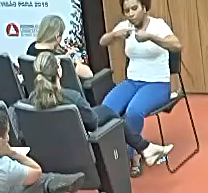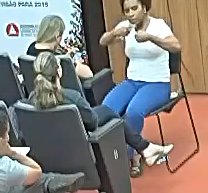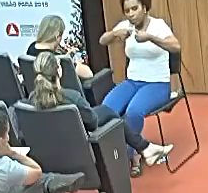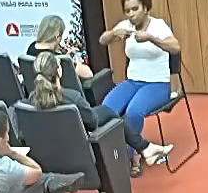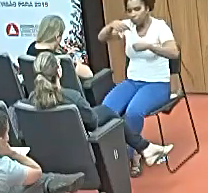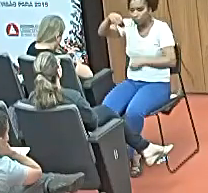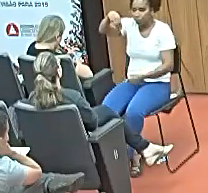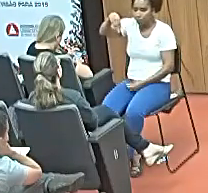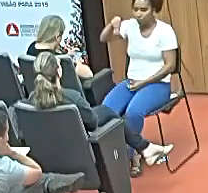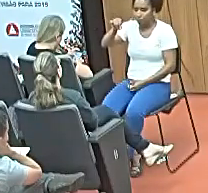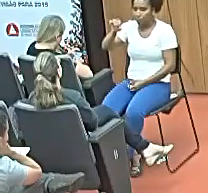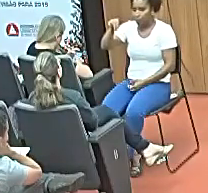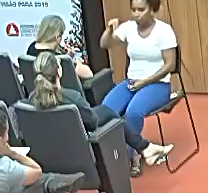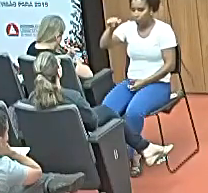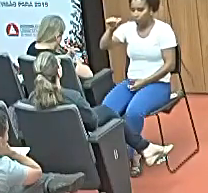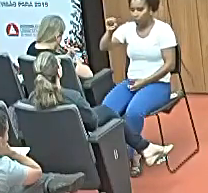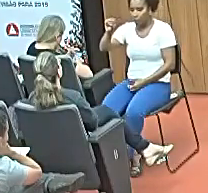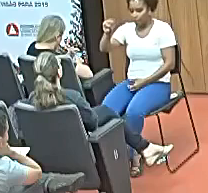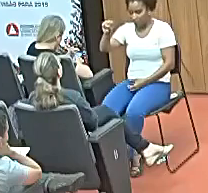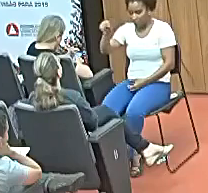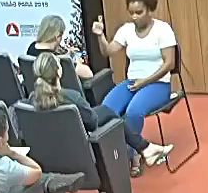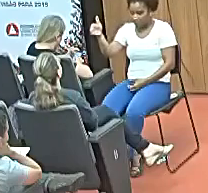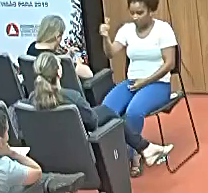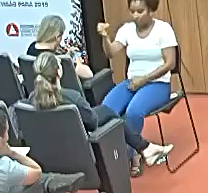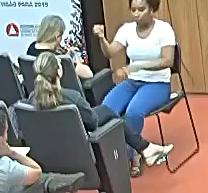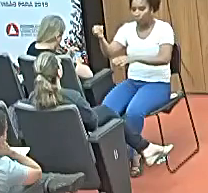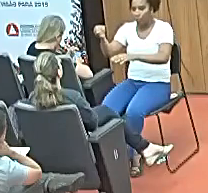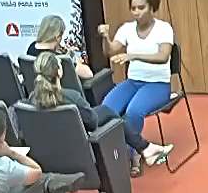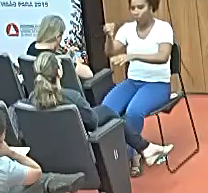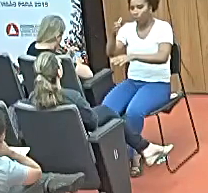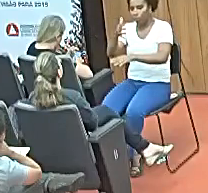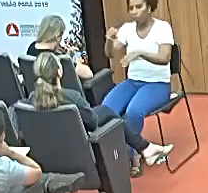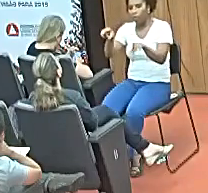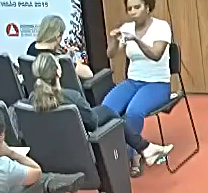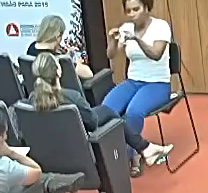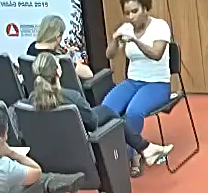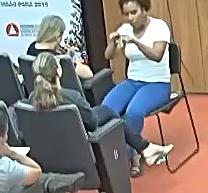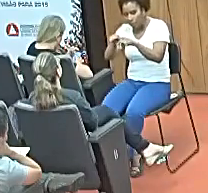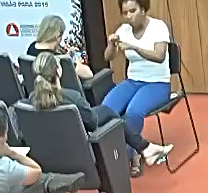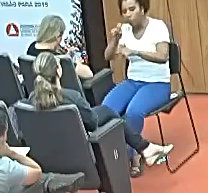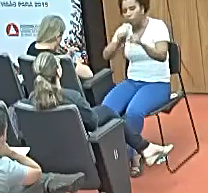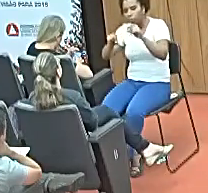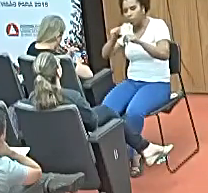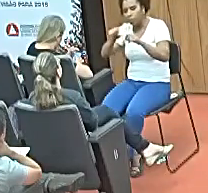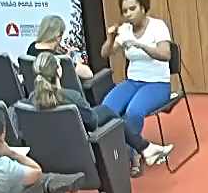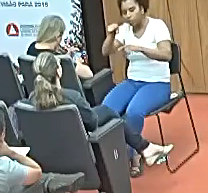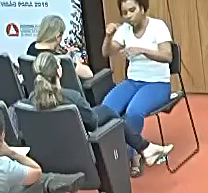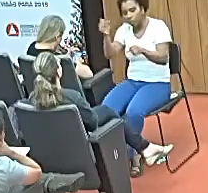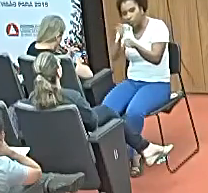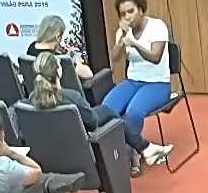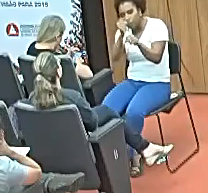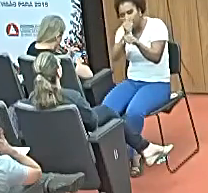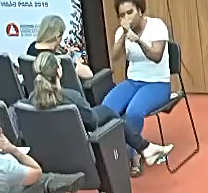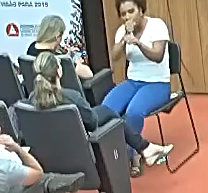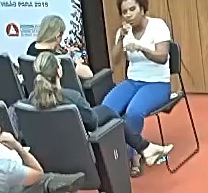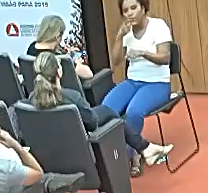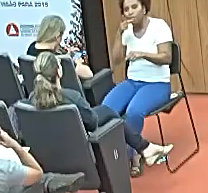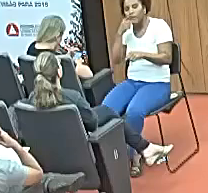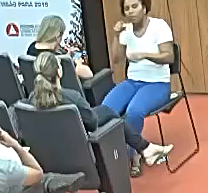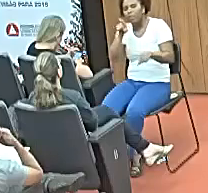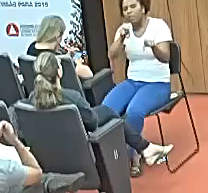em o próximo ponto é foi criar uma ação no programa 191